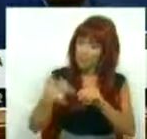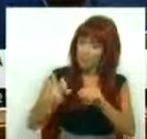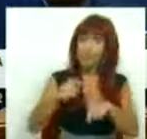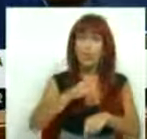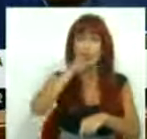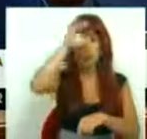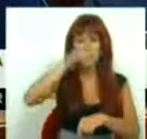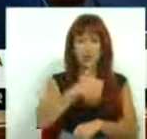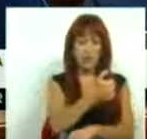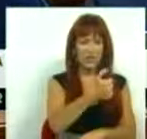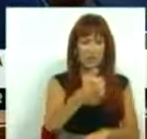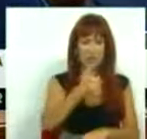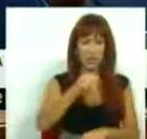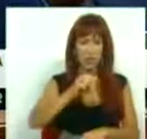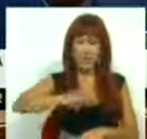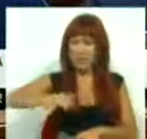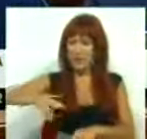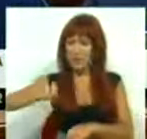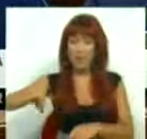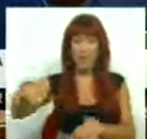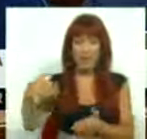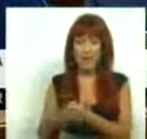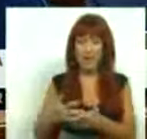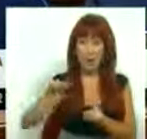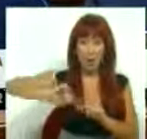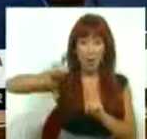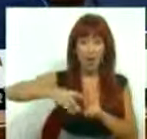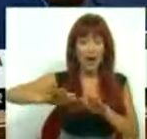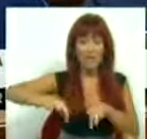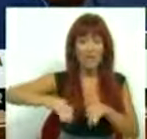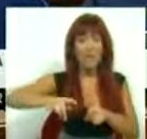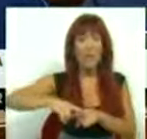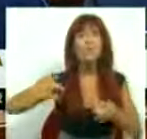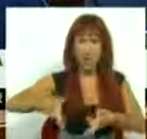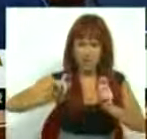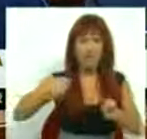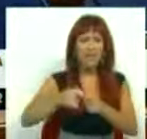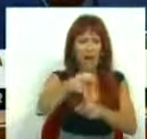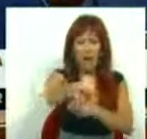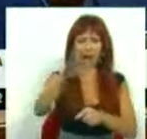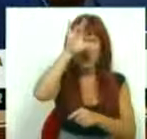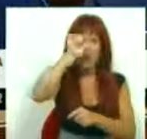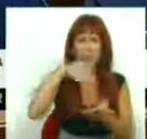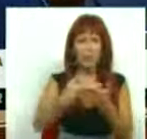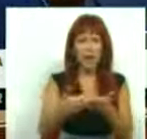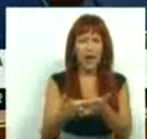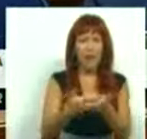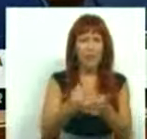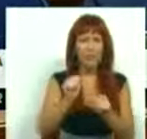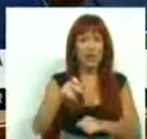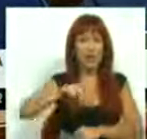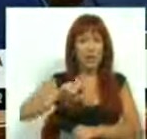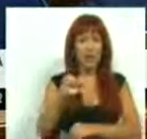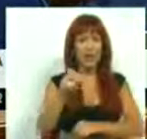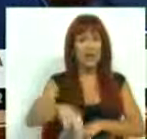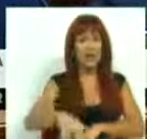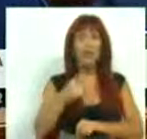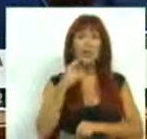trouxe, dos 550 milhões de euros que até ao fim deste ano ainda vão ser libertados por parte do Estado para a economia no âmbito do CREN.